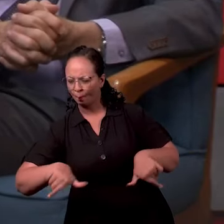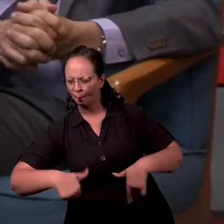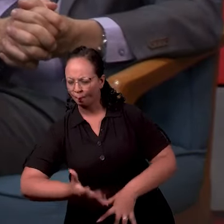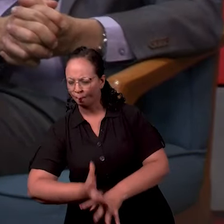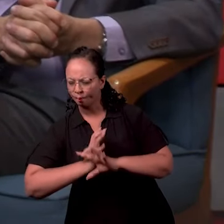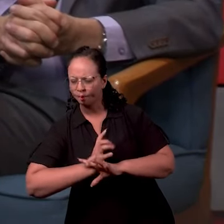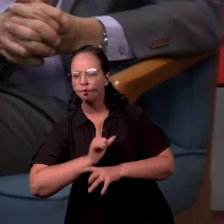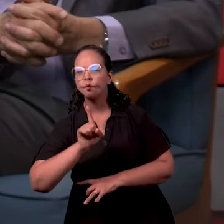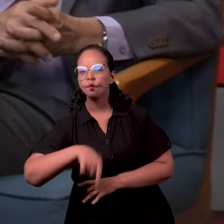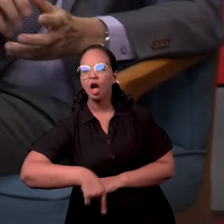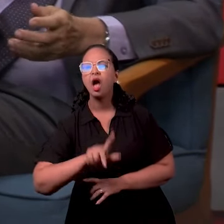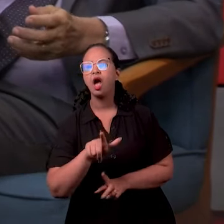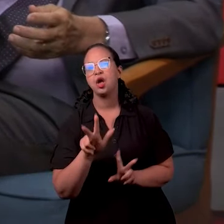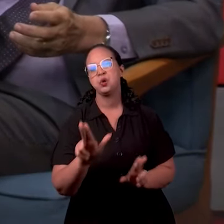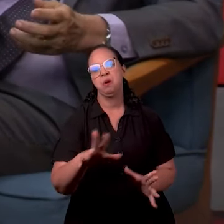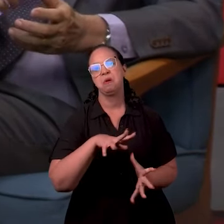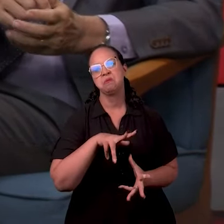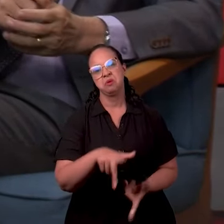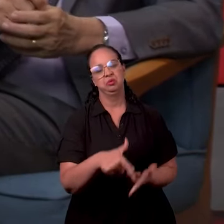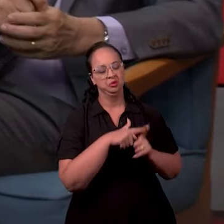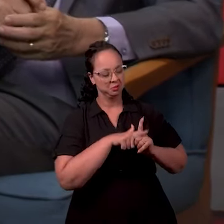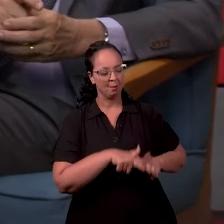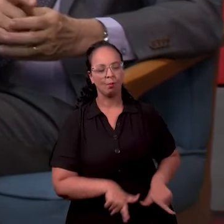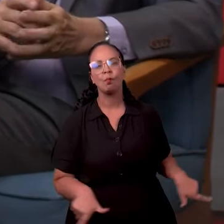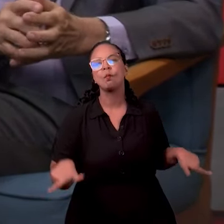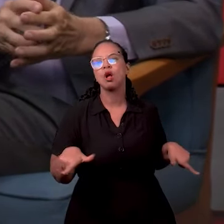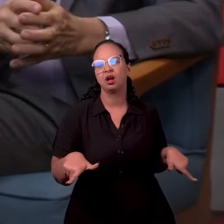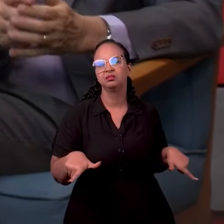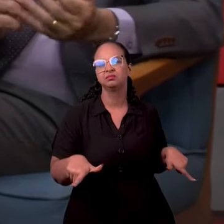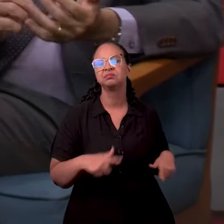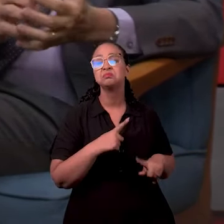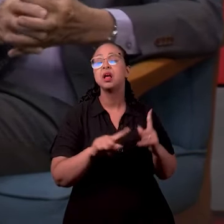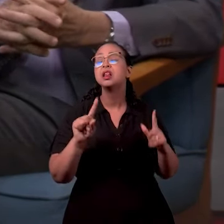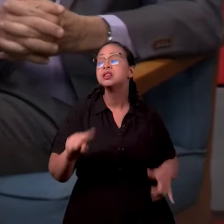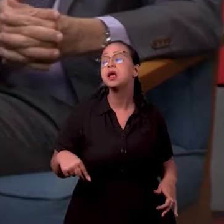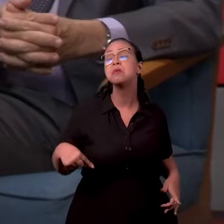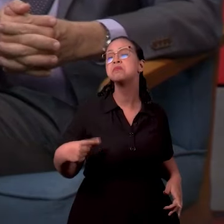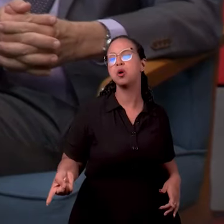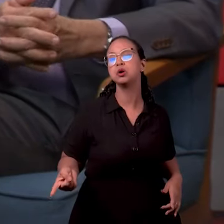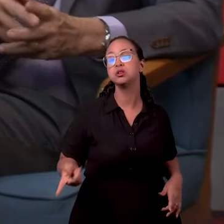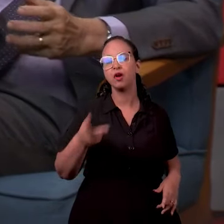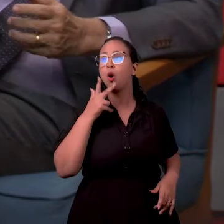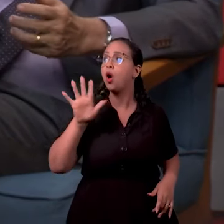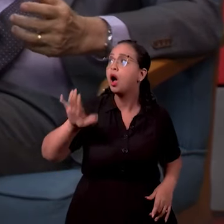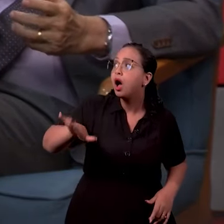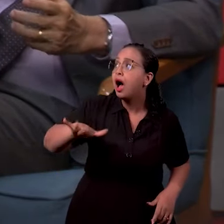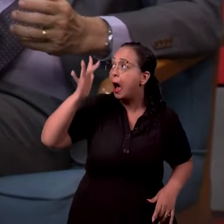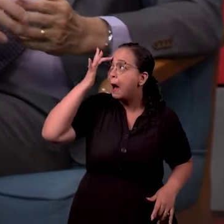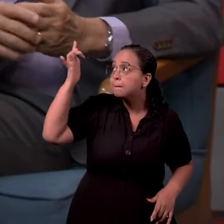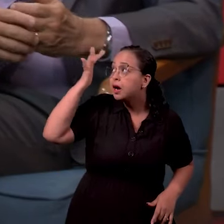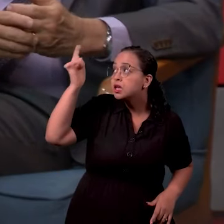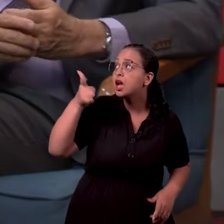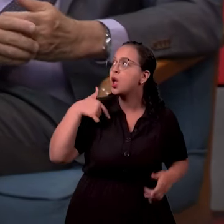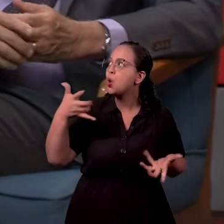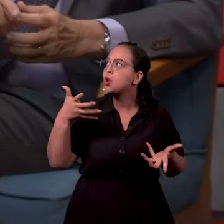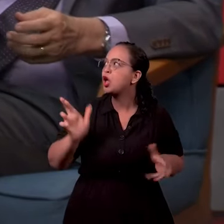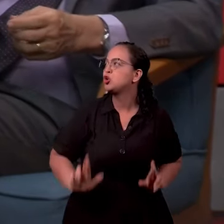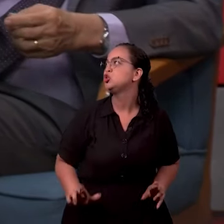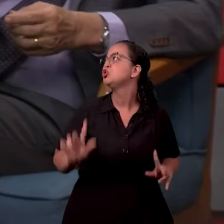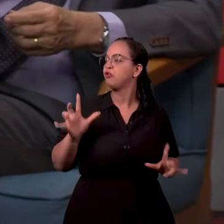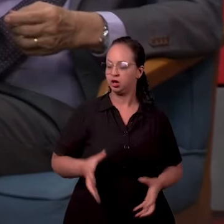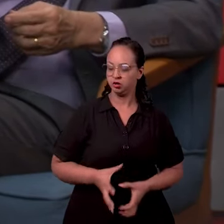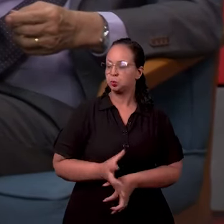seco. Mas a segunda experiência, depois dessa, foi qual? Amanhã eu